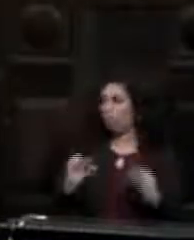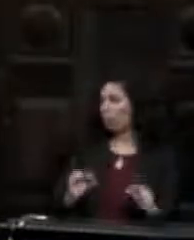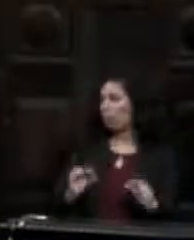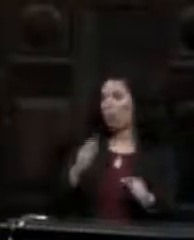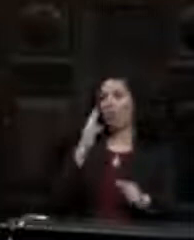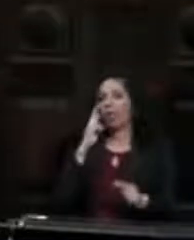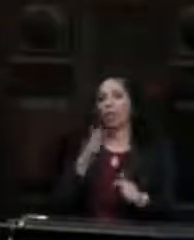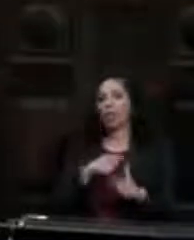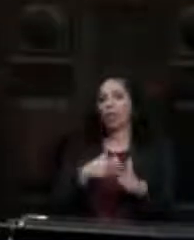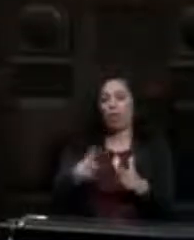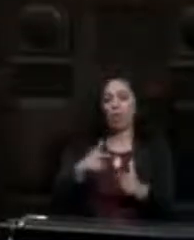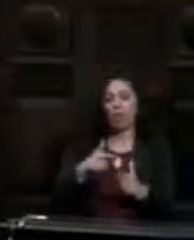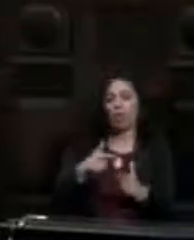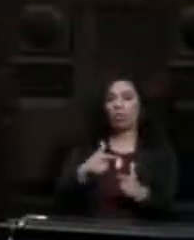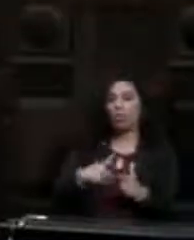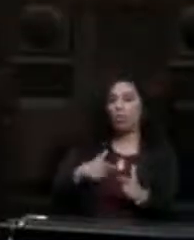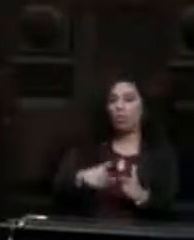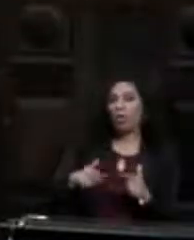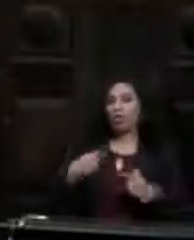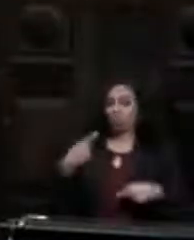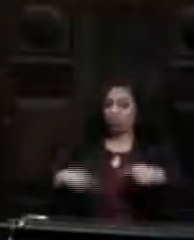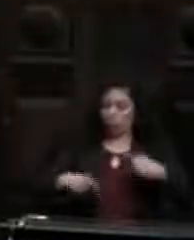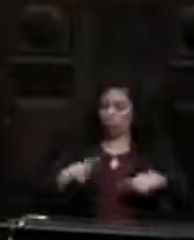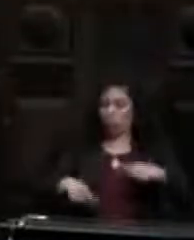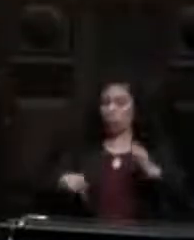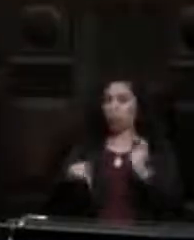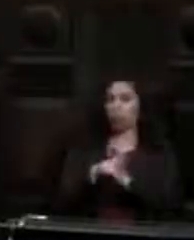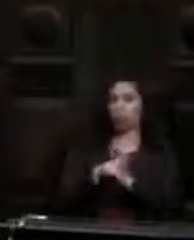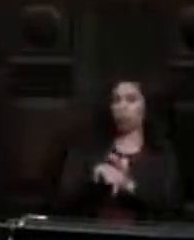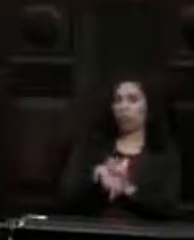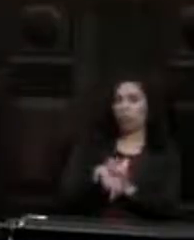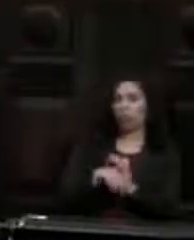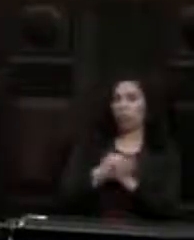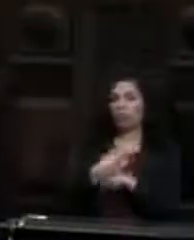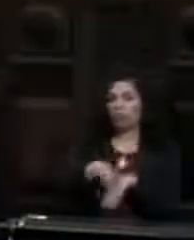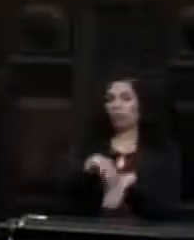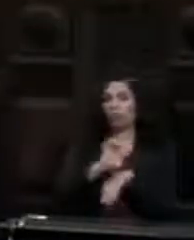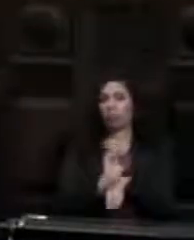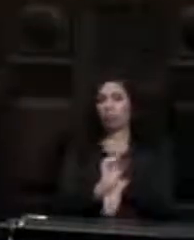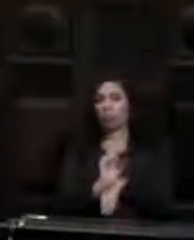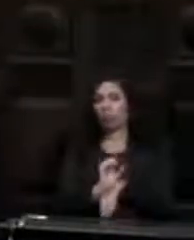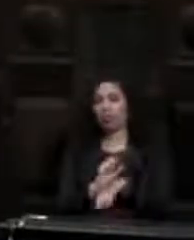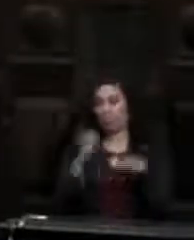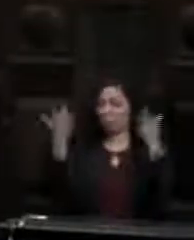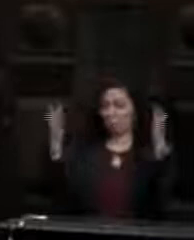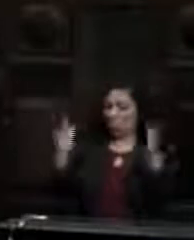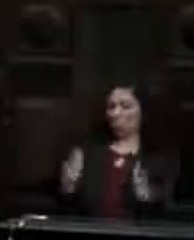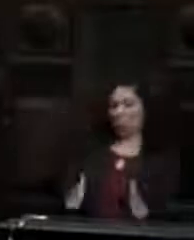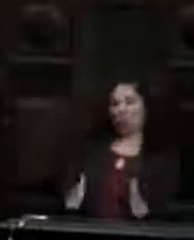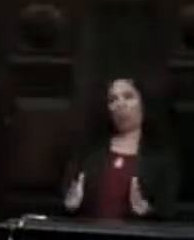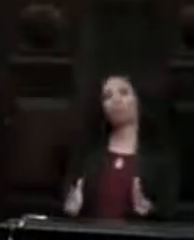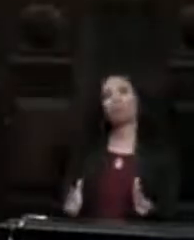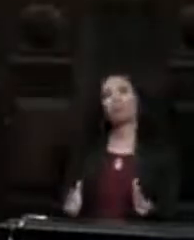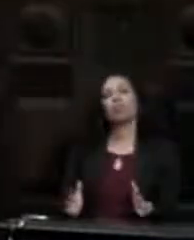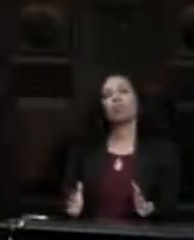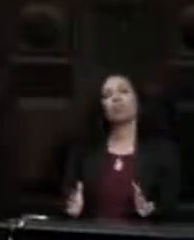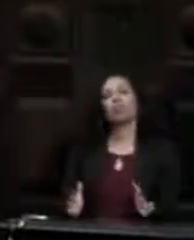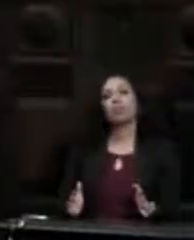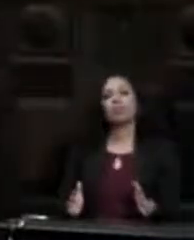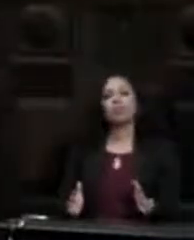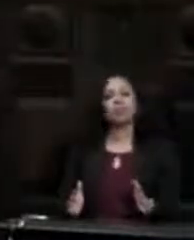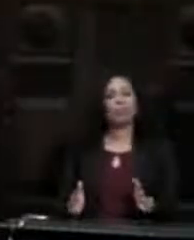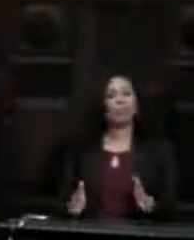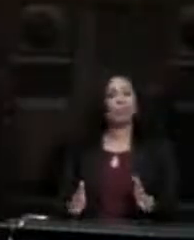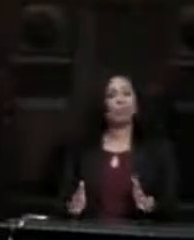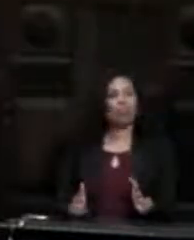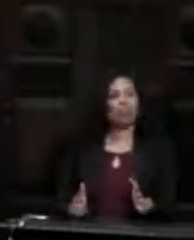políticas públicas de caráter social estão realmente em frangalhos. Ou seja, não